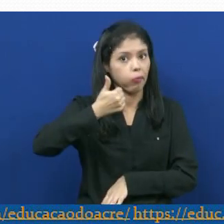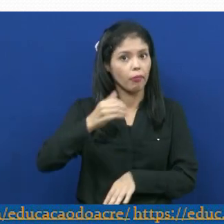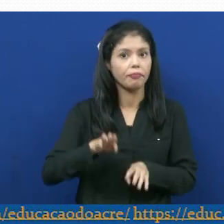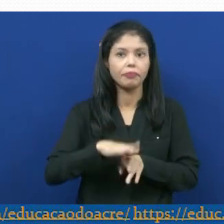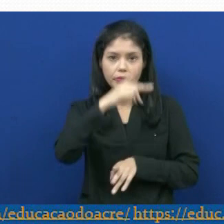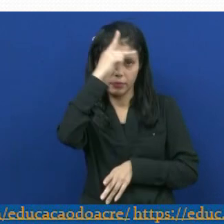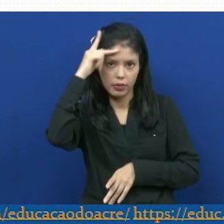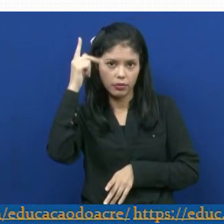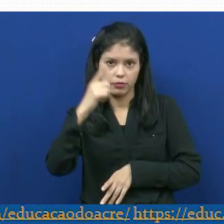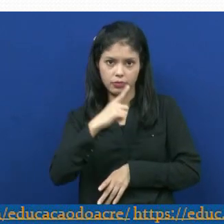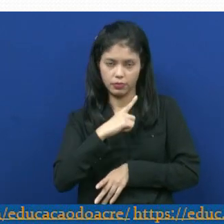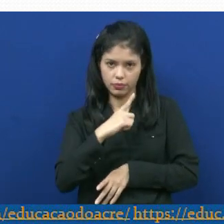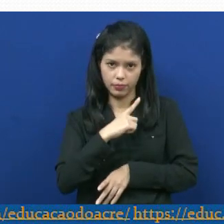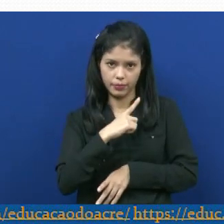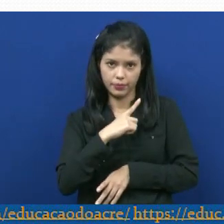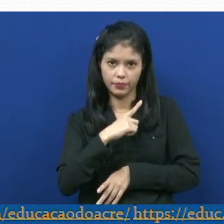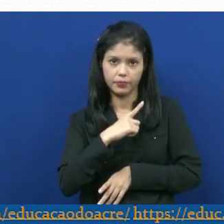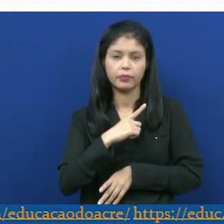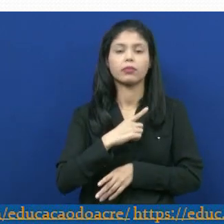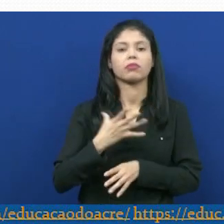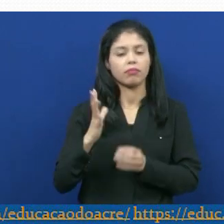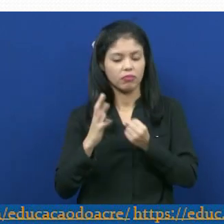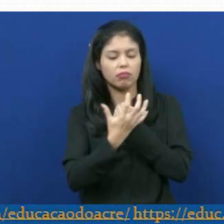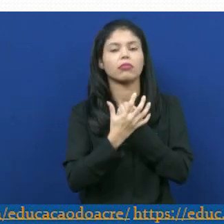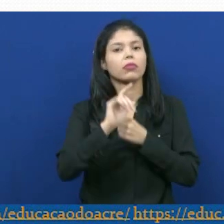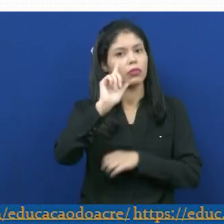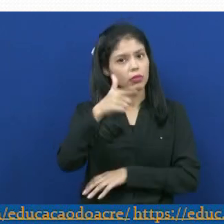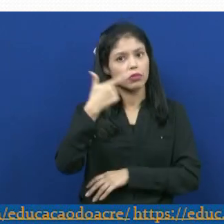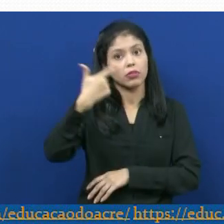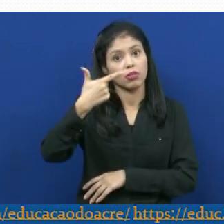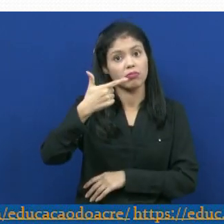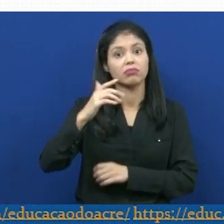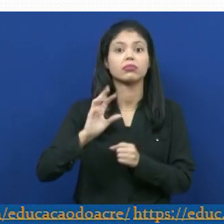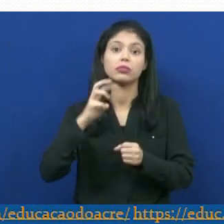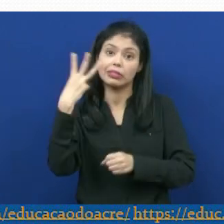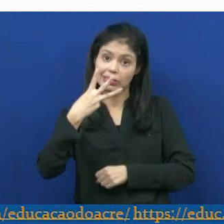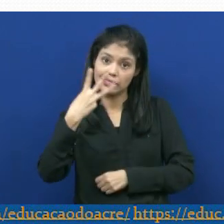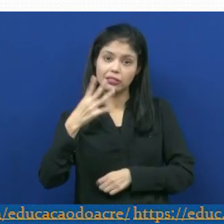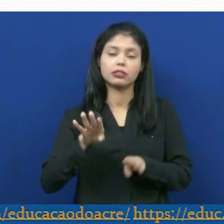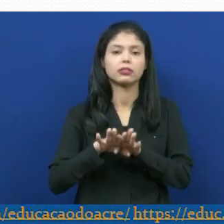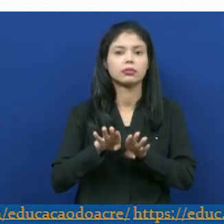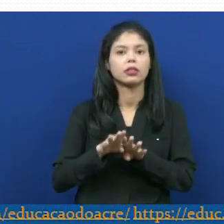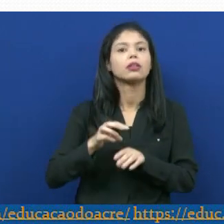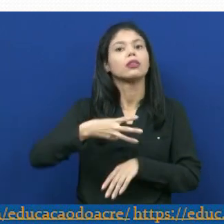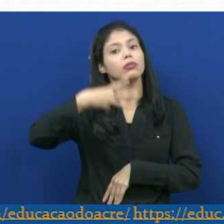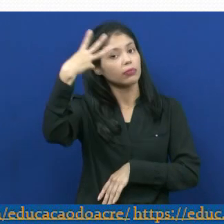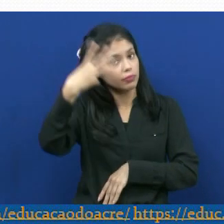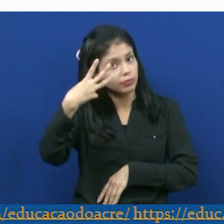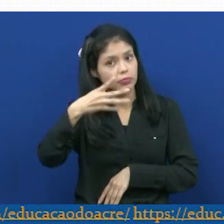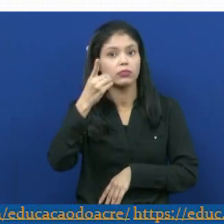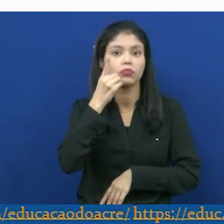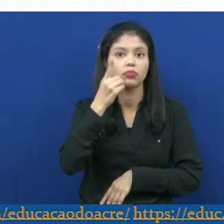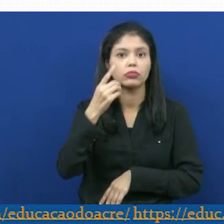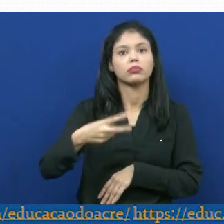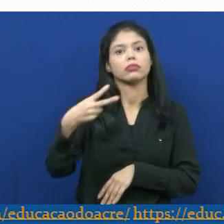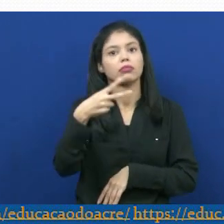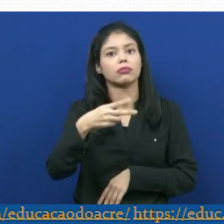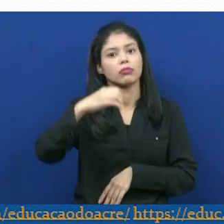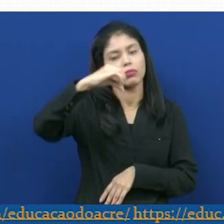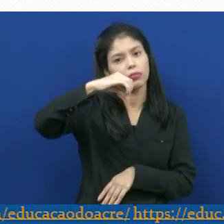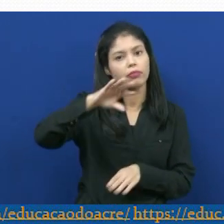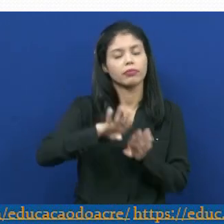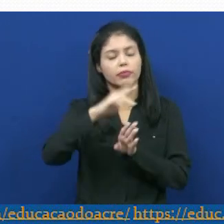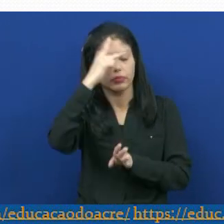uma pessoa foi contaminada, no segundo dia, outras 3 foram contaminadas, no terceiro dia, outras 9 e